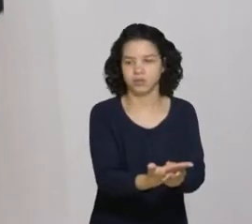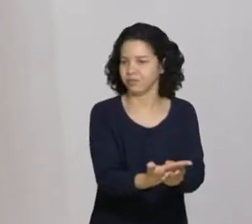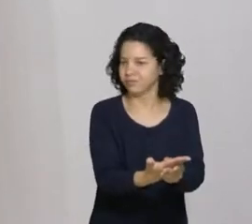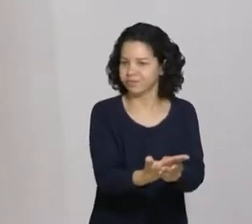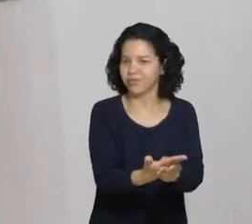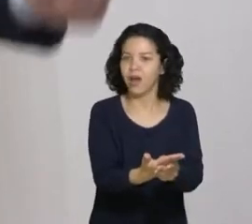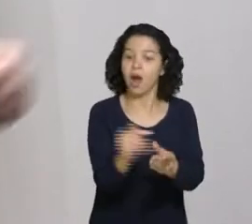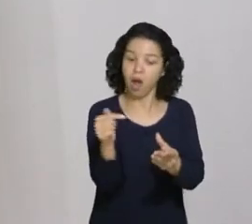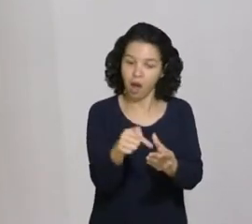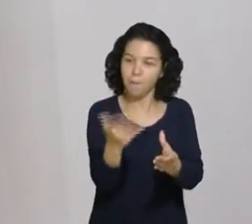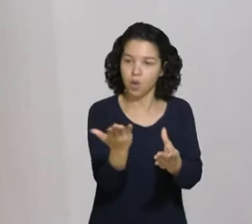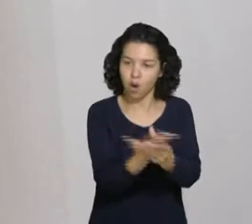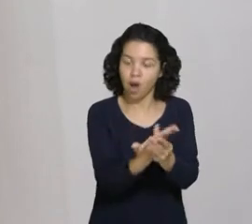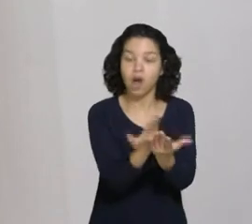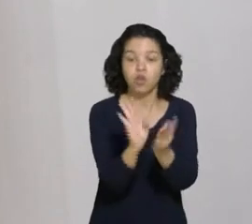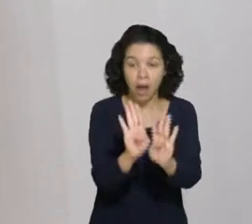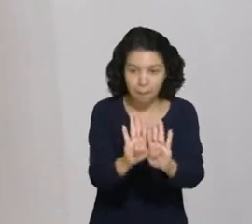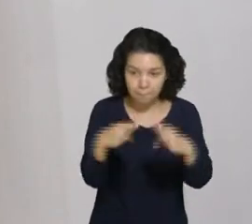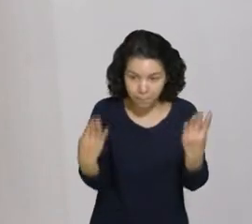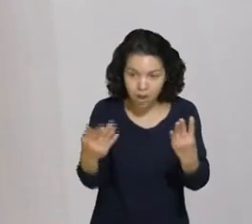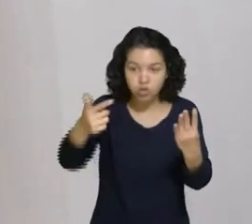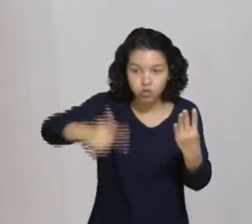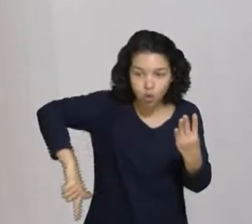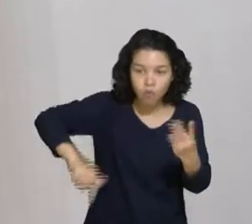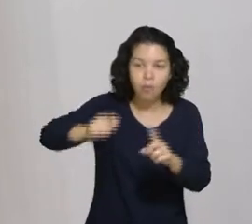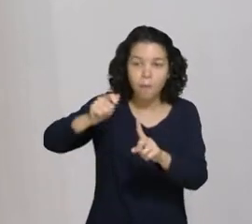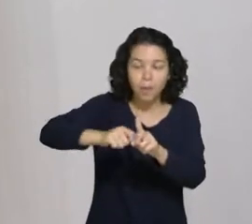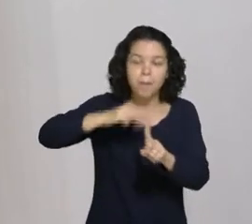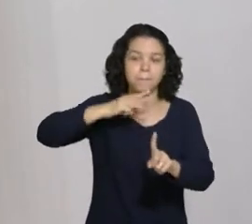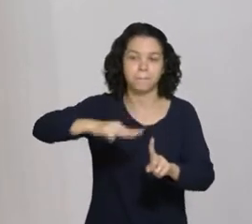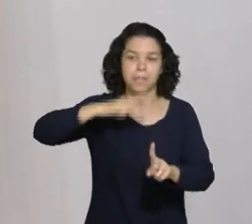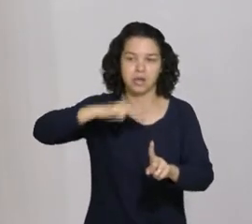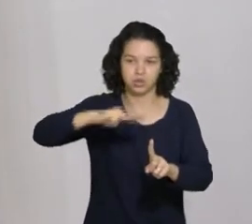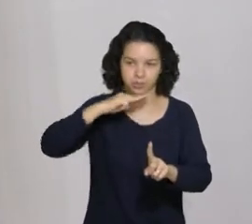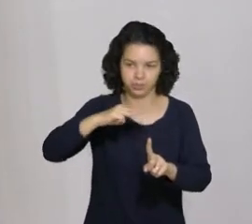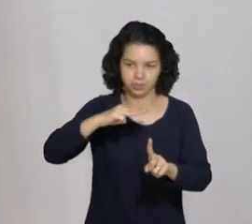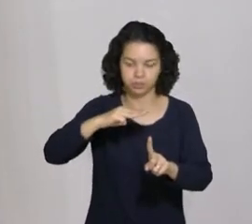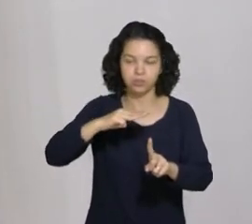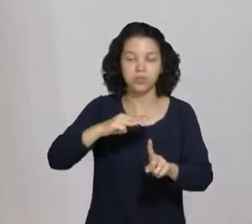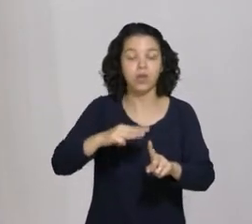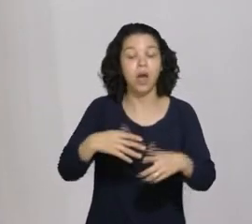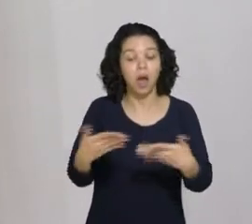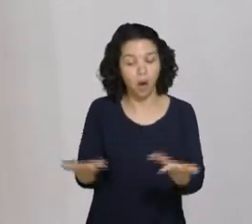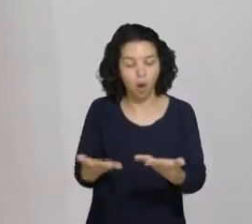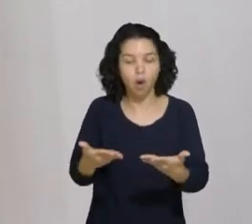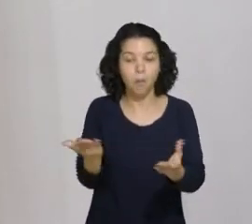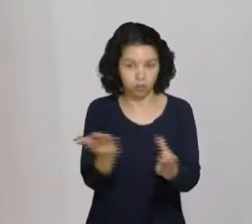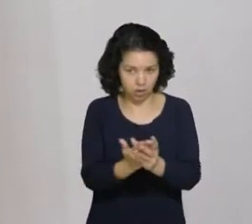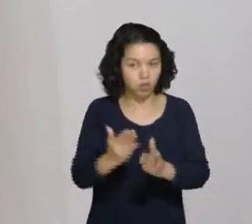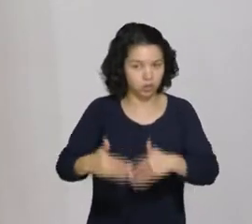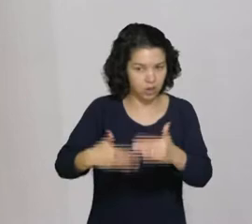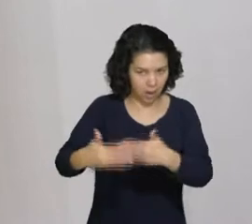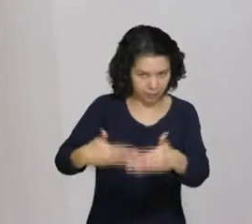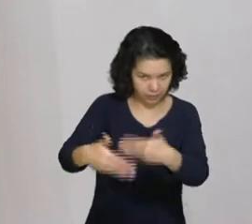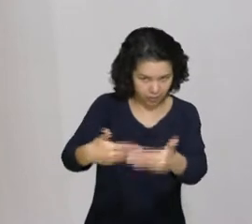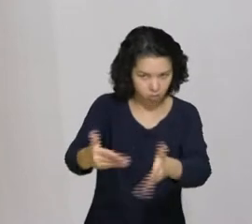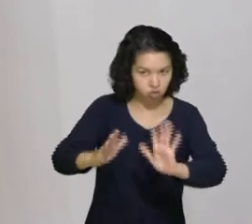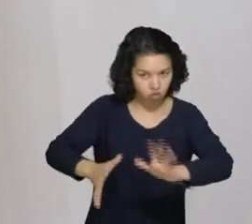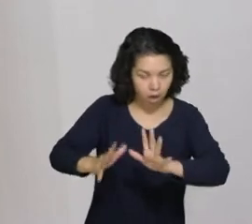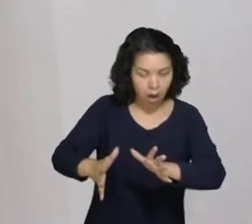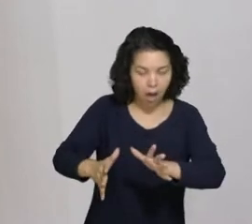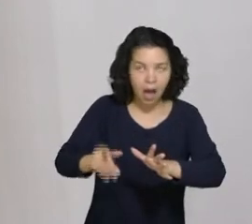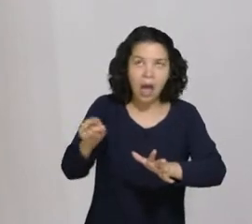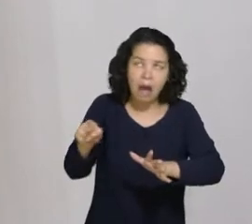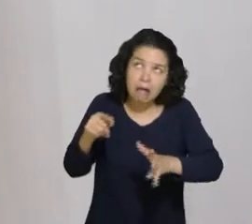processo Só foi reaberto em março E aí com o processo tramitando ela resolveu se